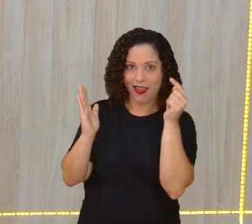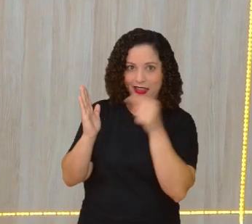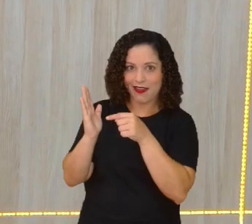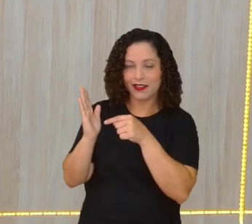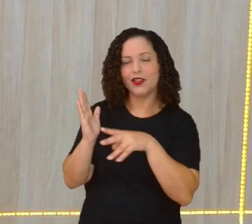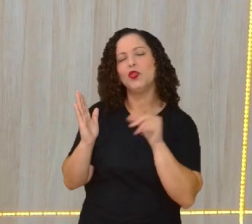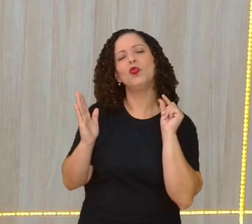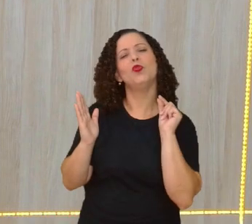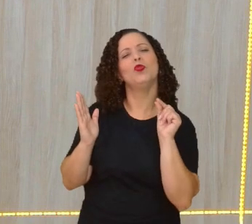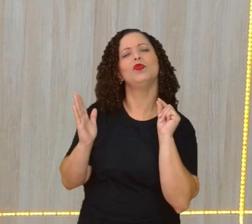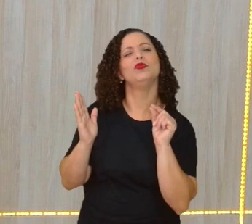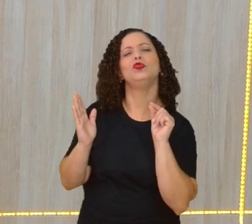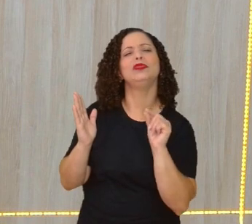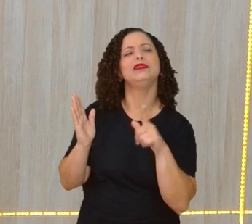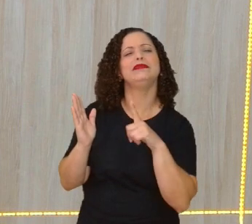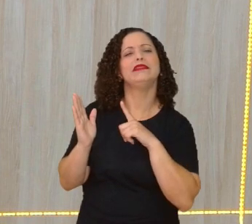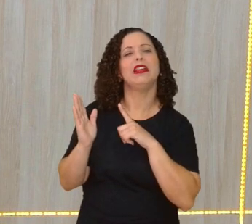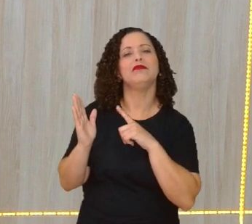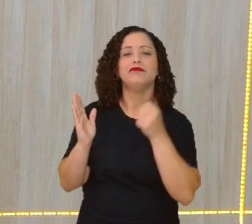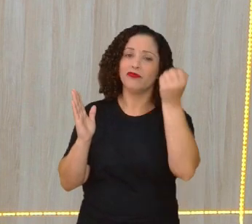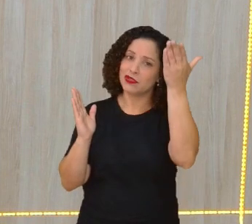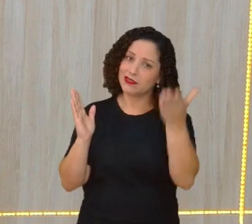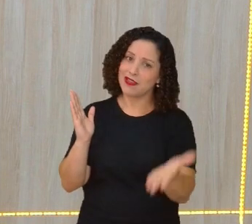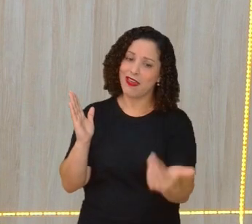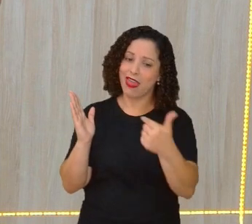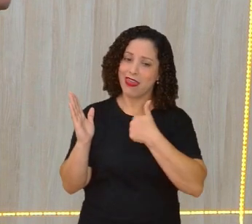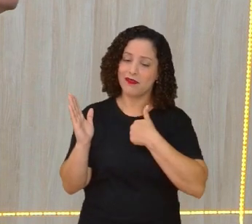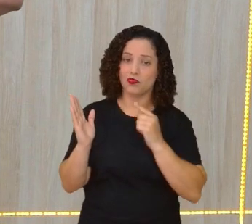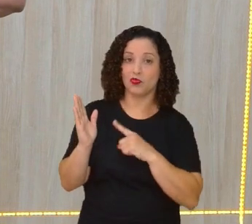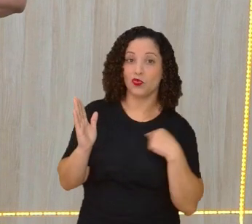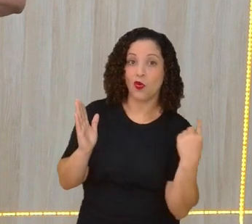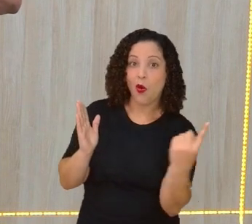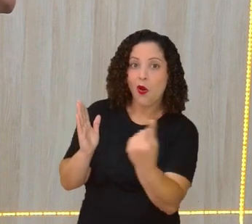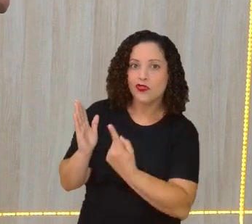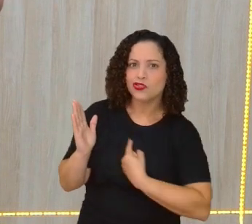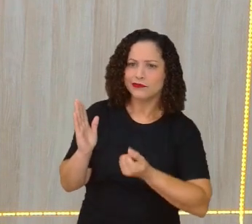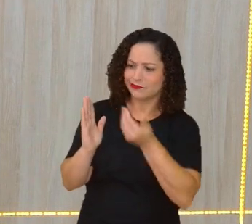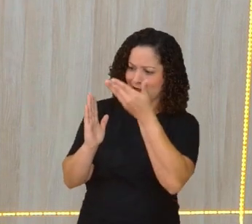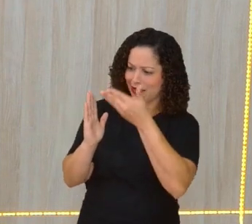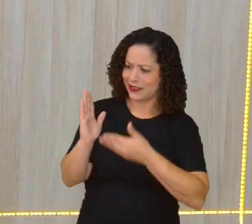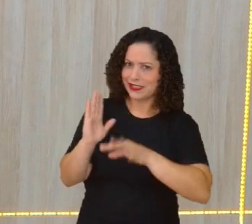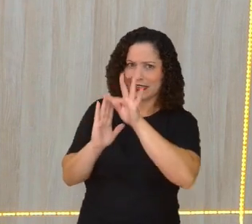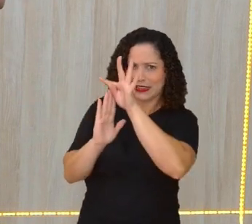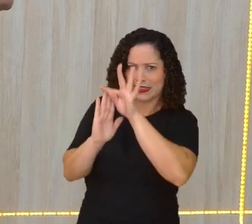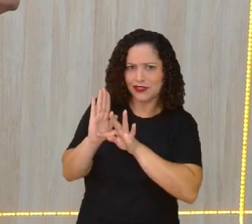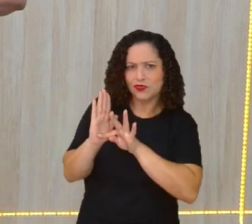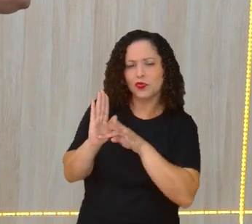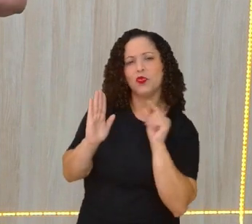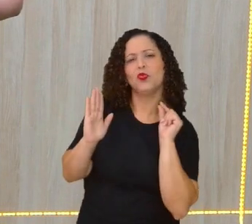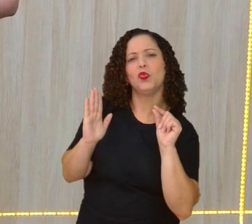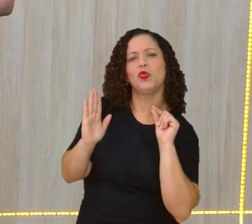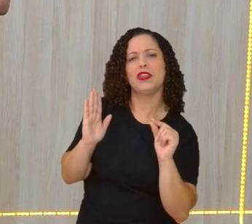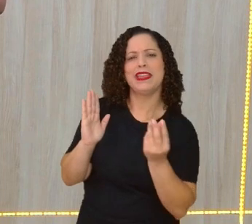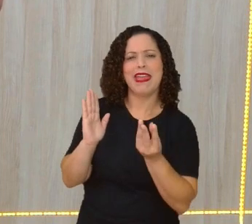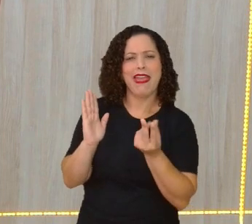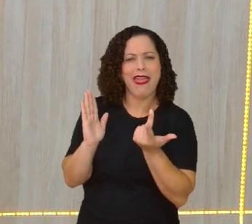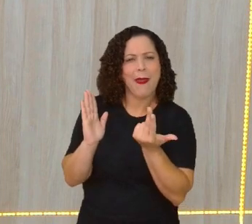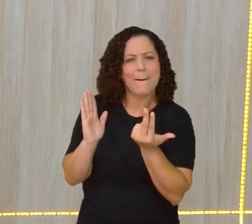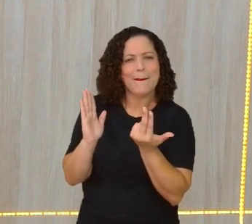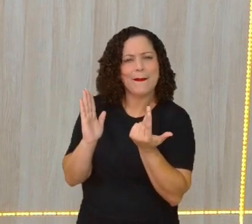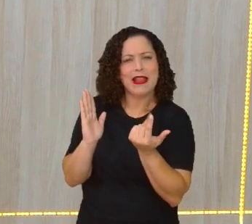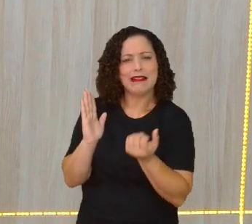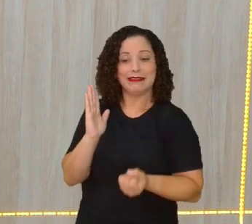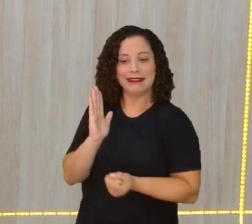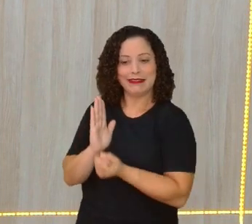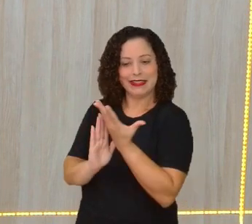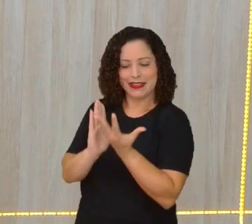você, eu, todos nós, temos este momento, é como tecer, não